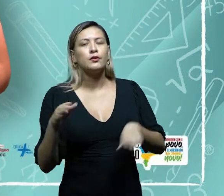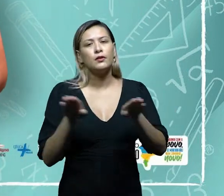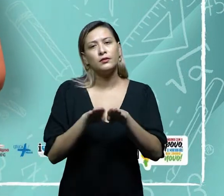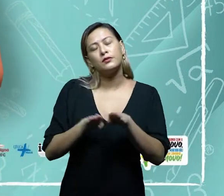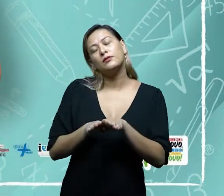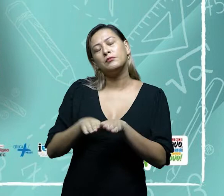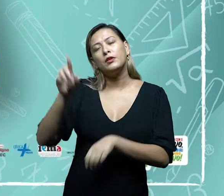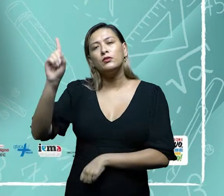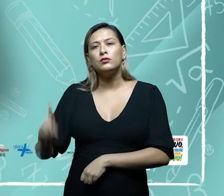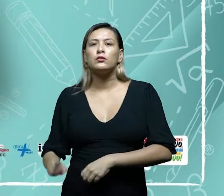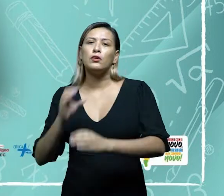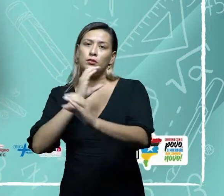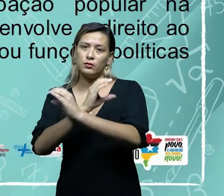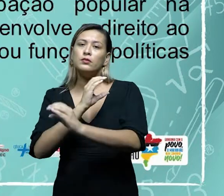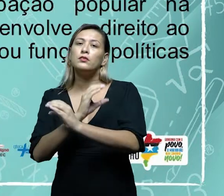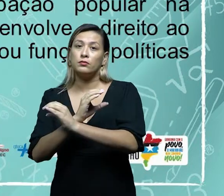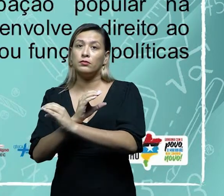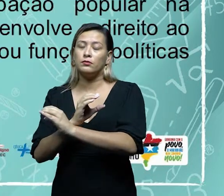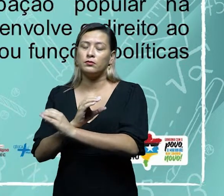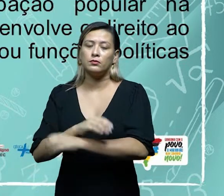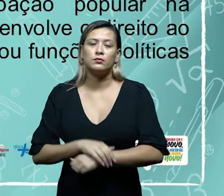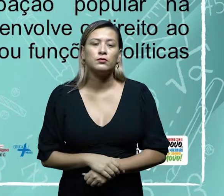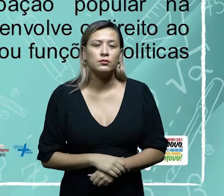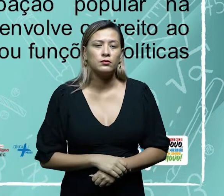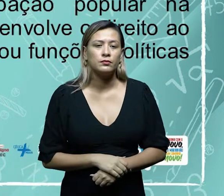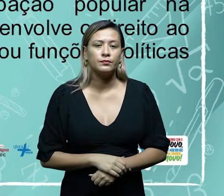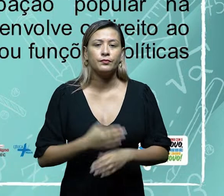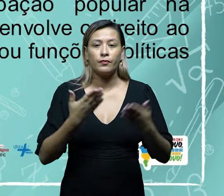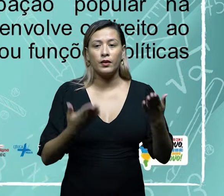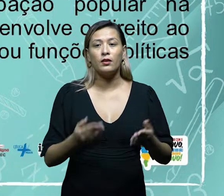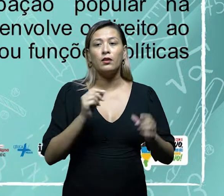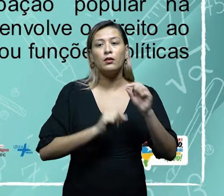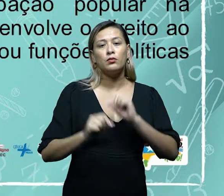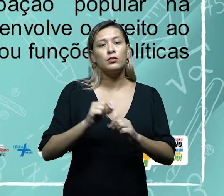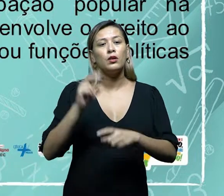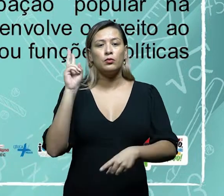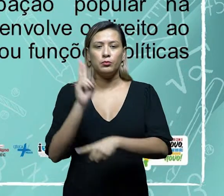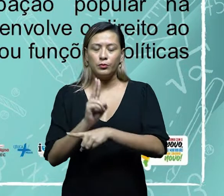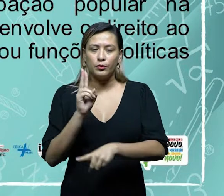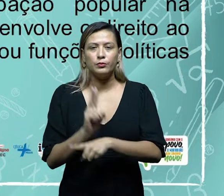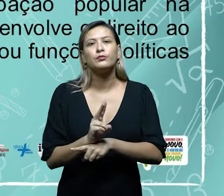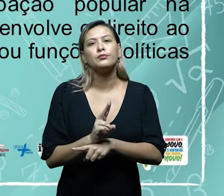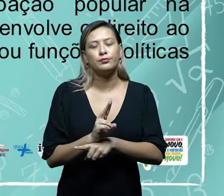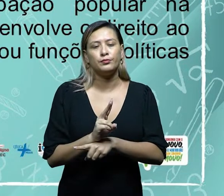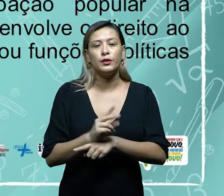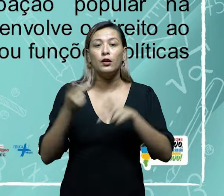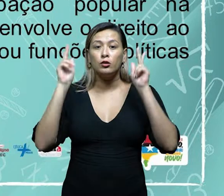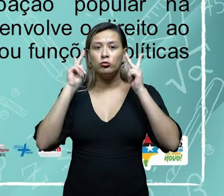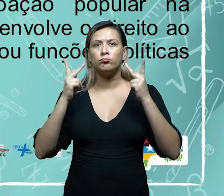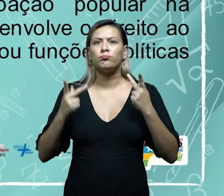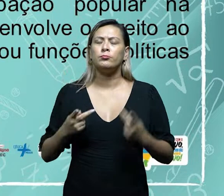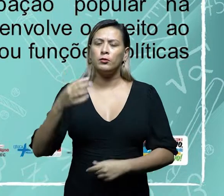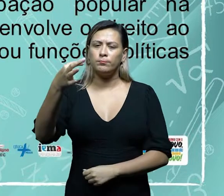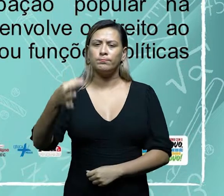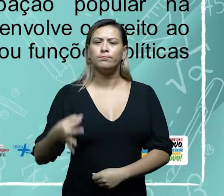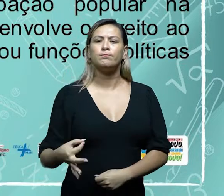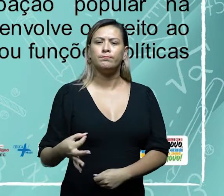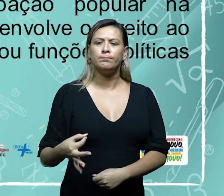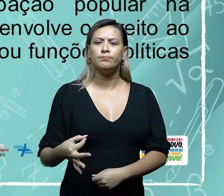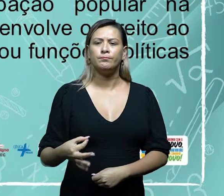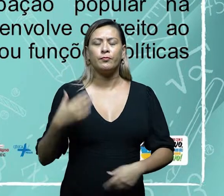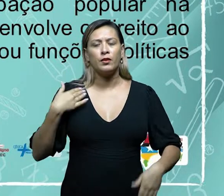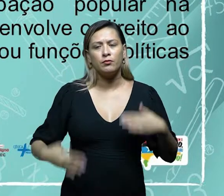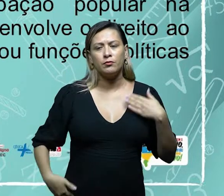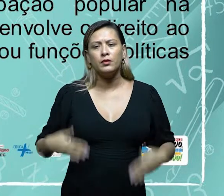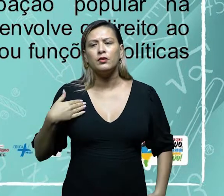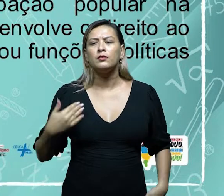direitos individuais, como são chamados. São prerrogativas que protegem, de fato, a integridade humana, né? A proteção à integridade